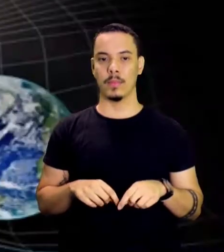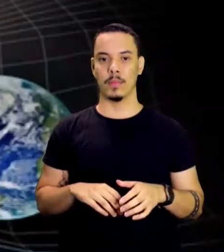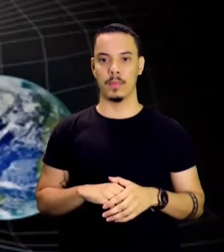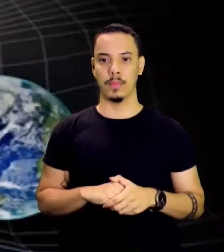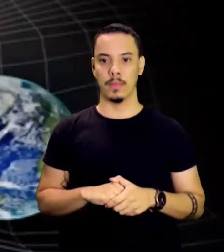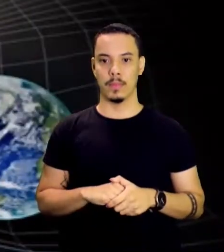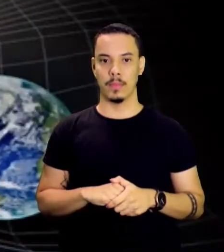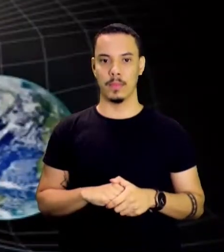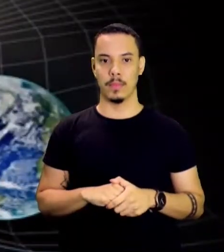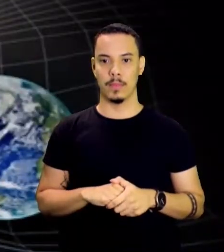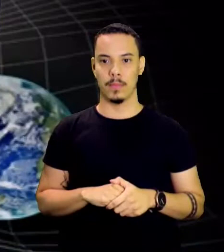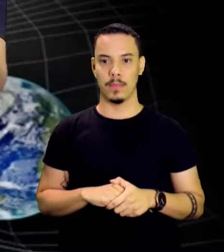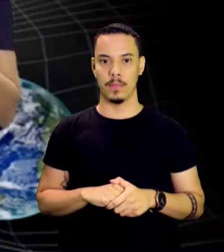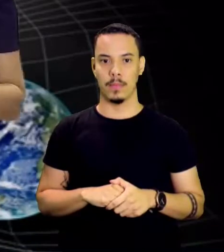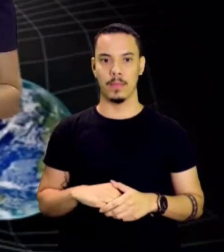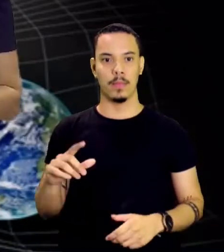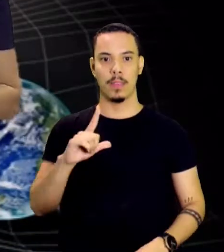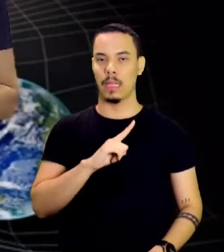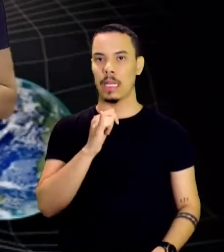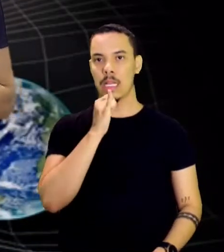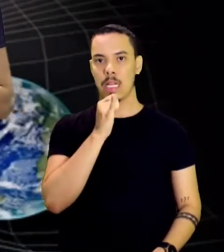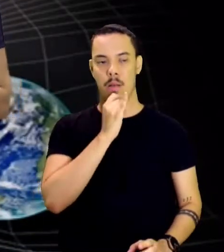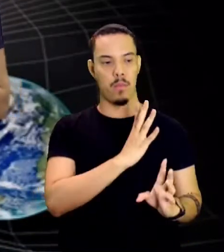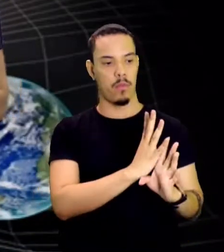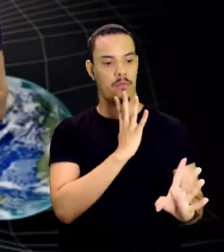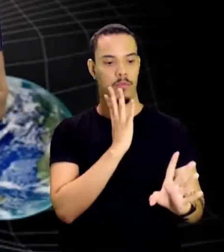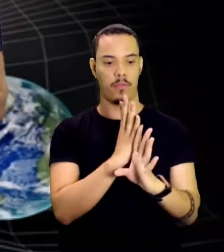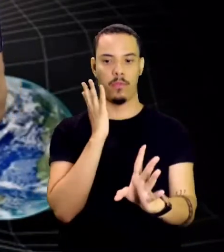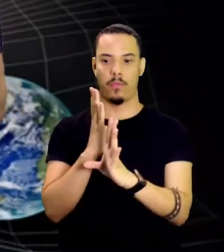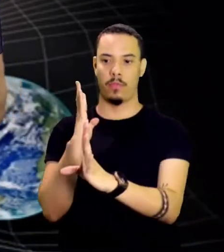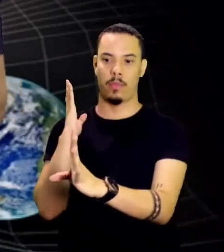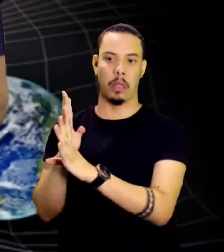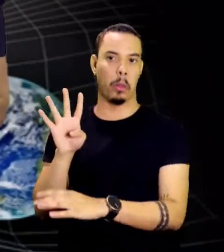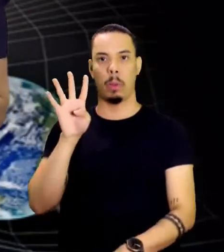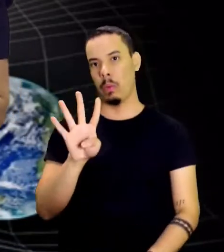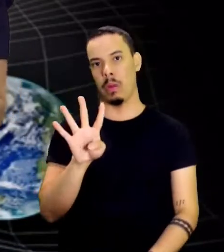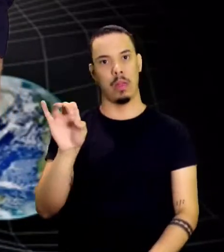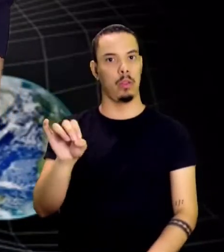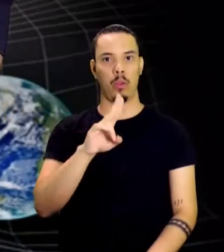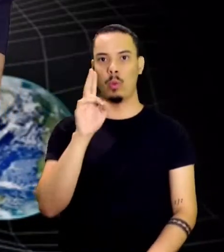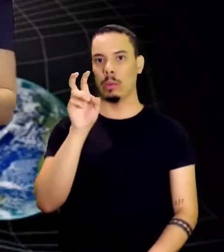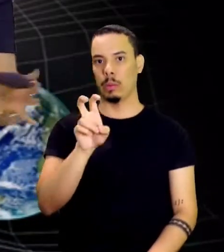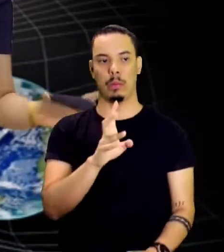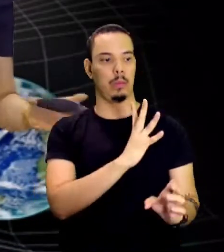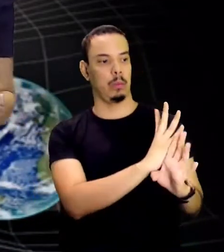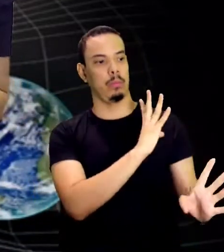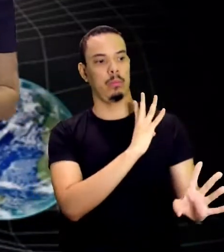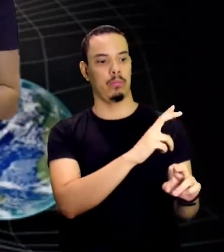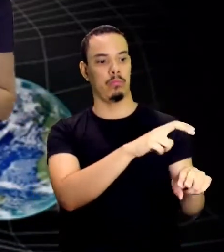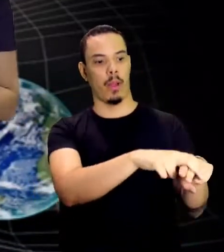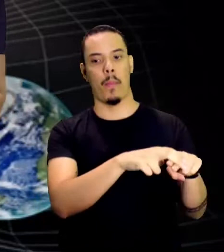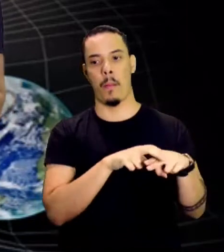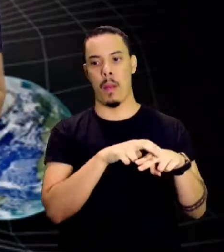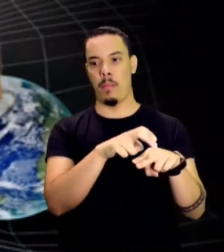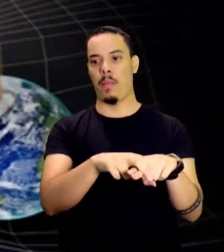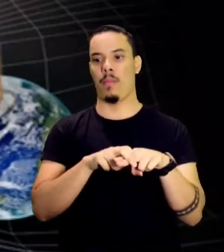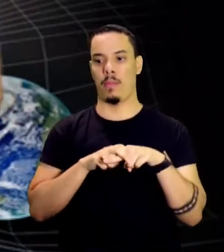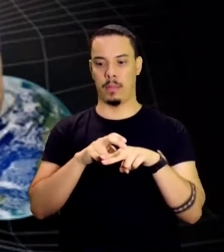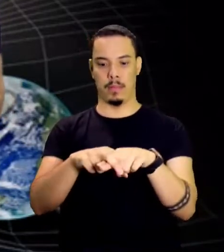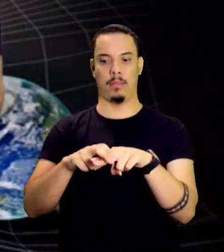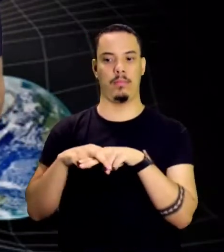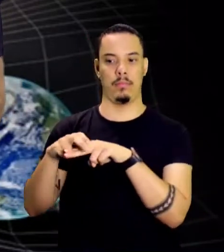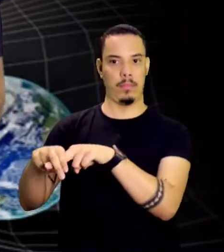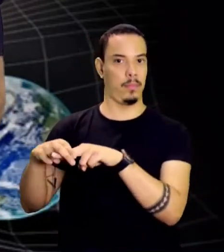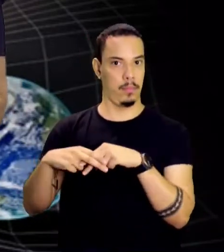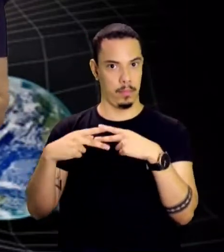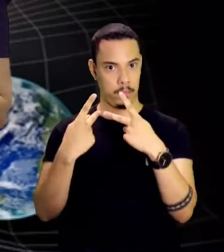vamos supor que vocês tenha 4 filas aí os cinco fios de 30 mundo 35 das suas carteiras